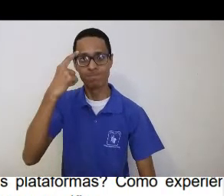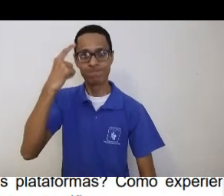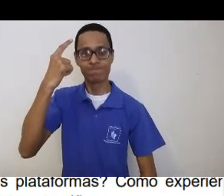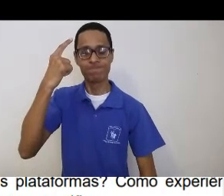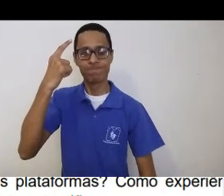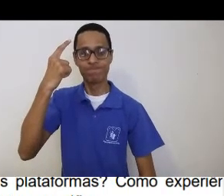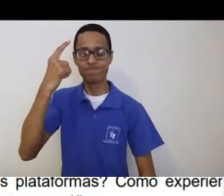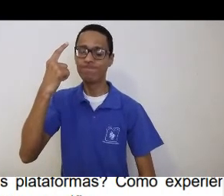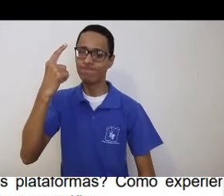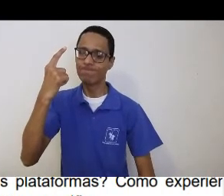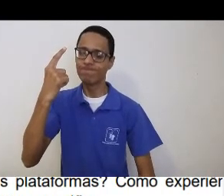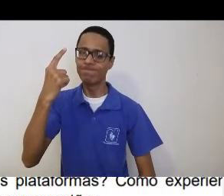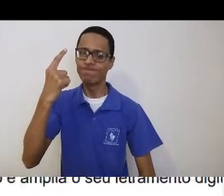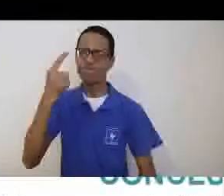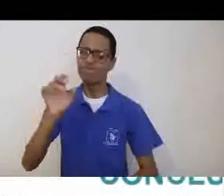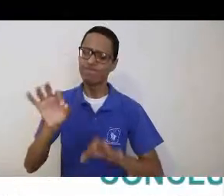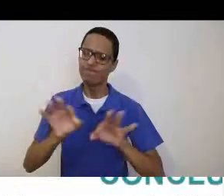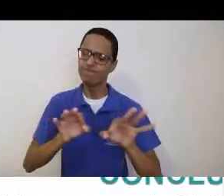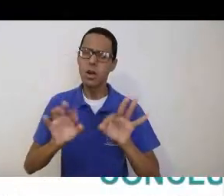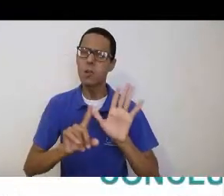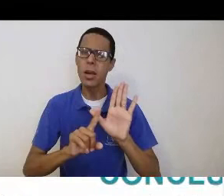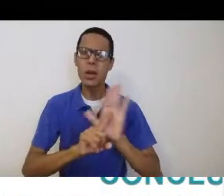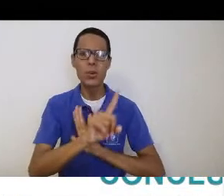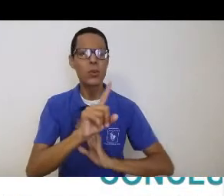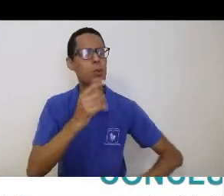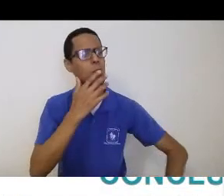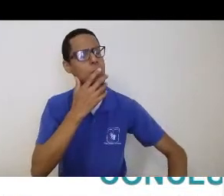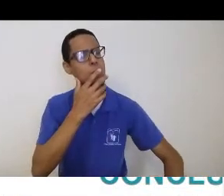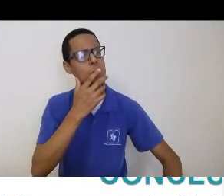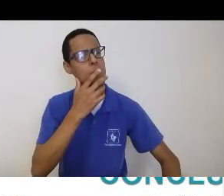NAPNE, é que surgiu aí então